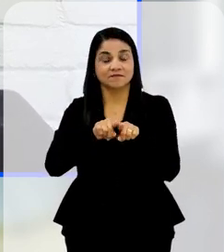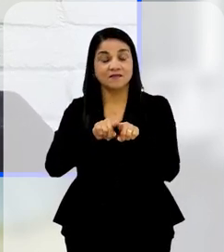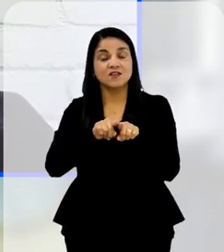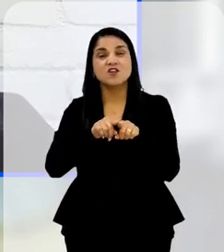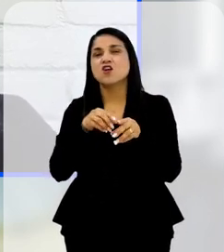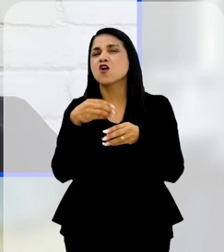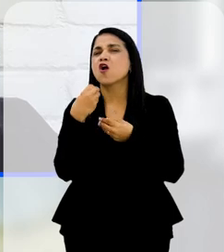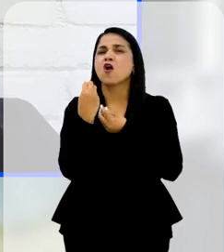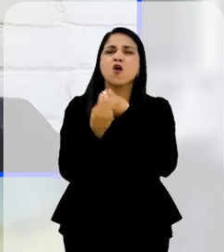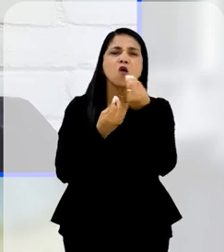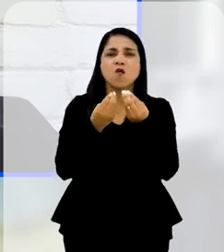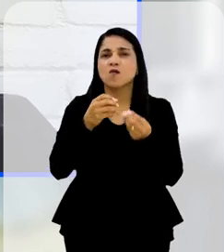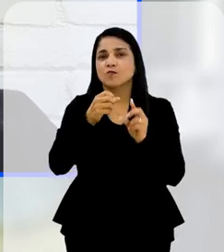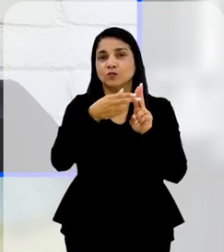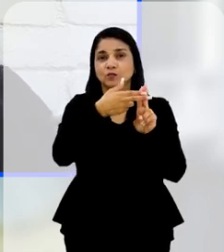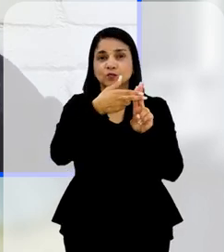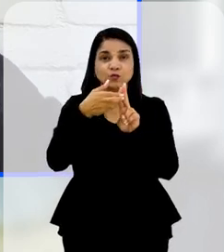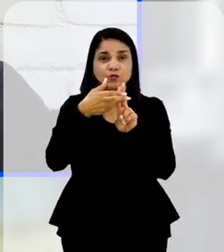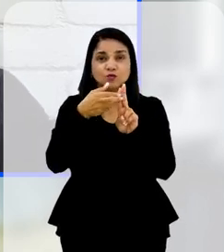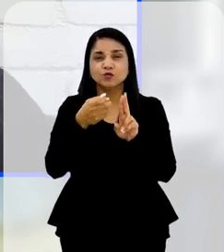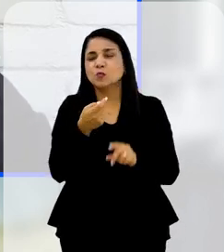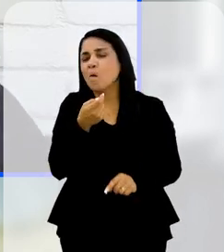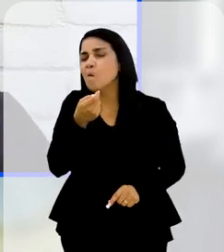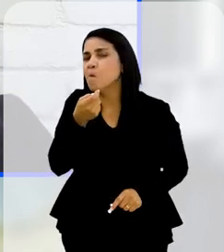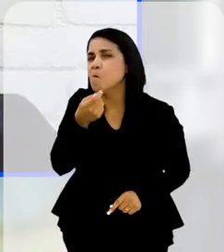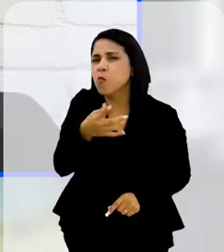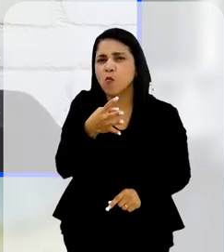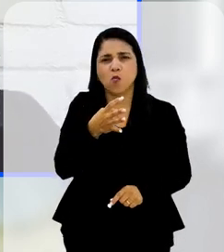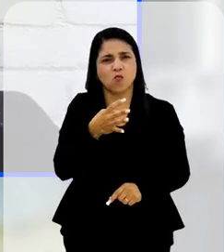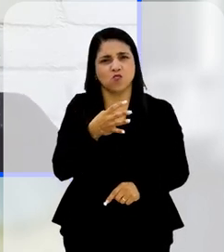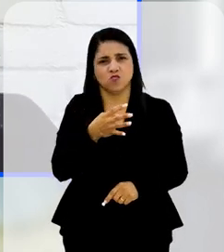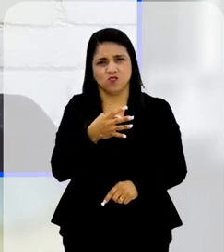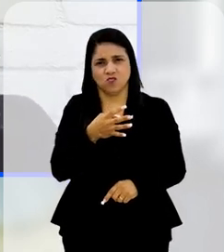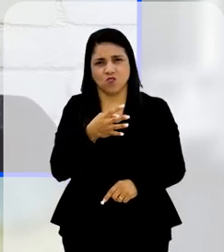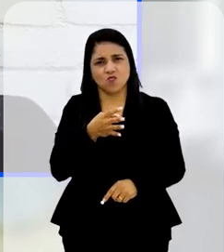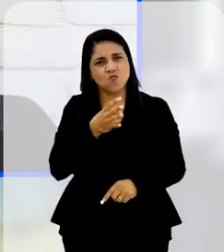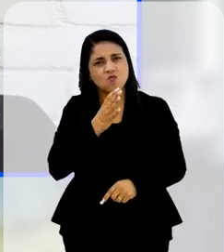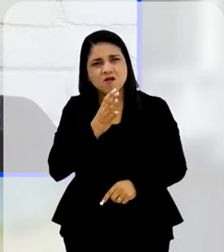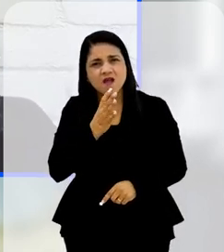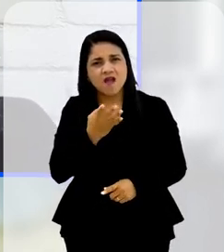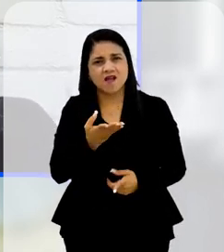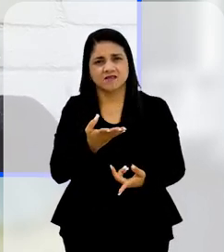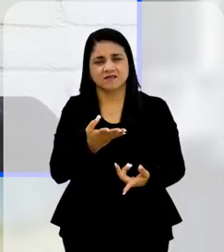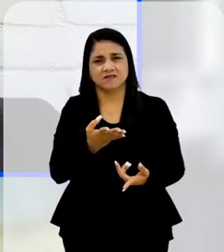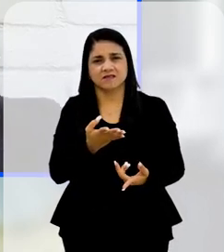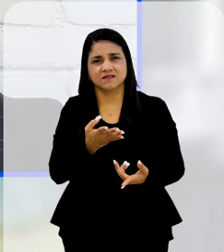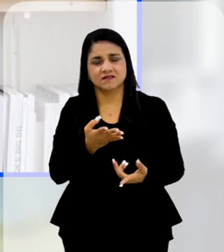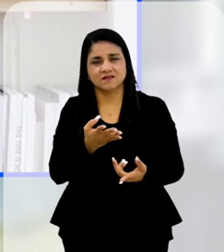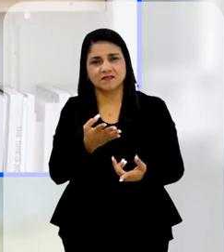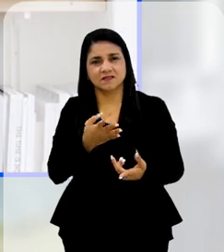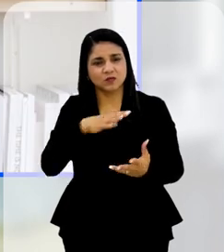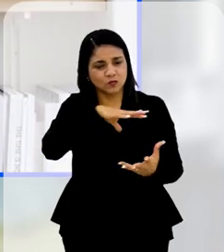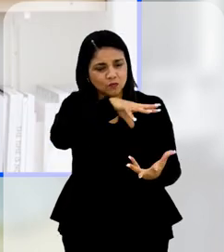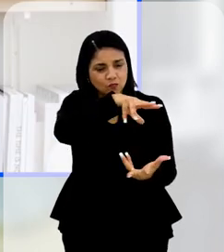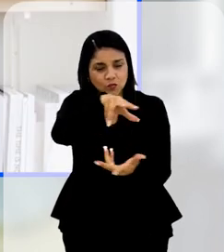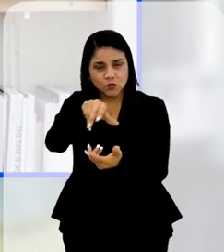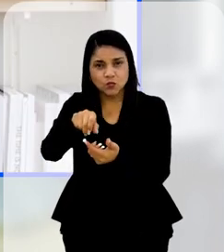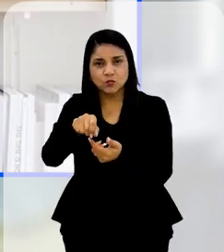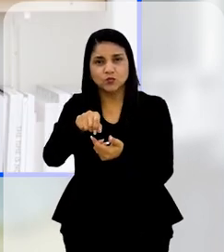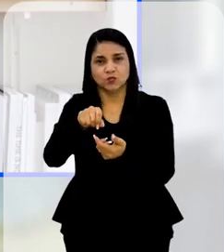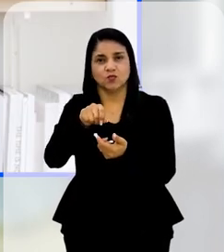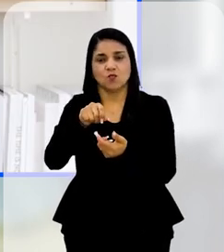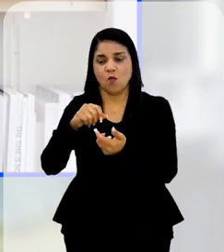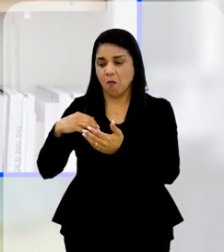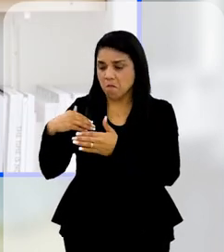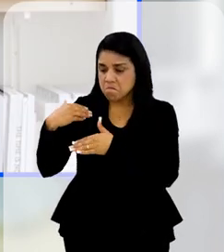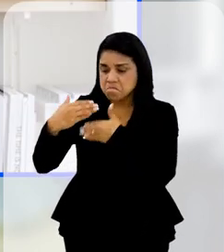como o SUS era pouco conhecido no mundo com relação a essa construção.